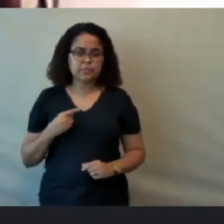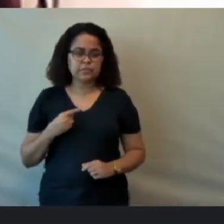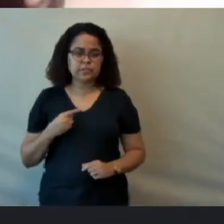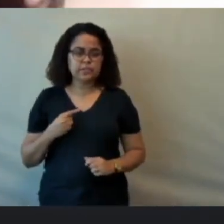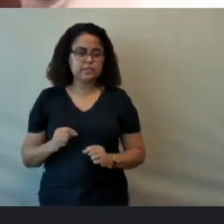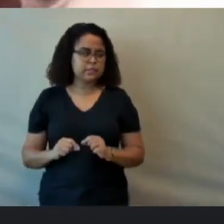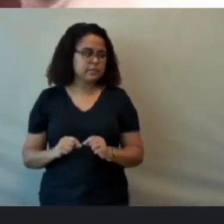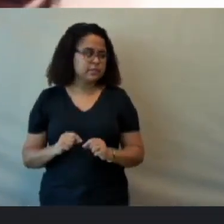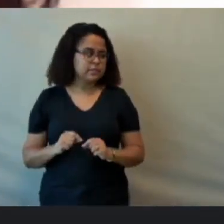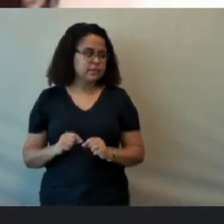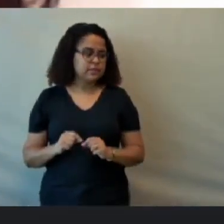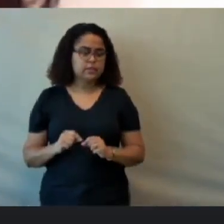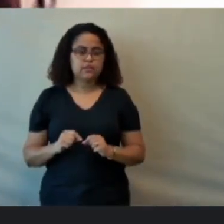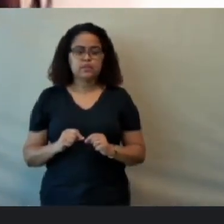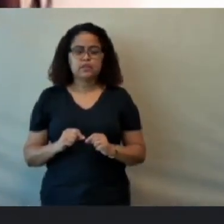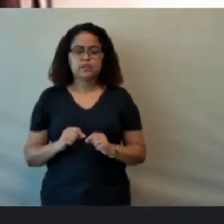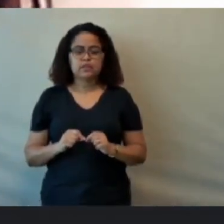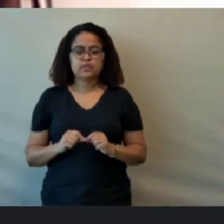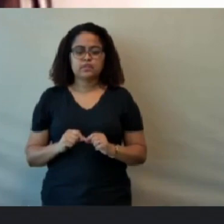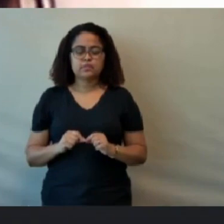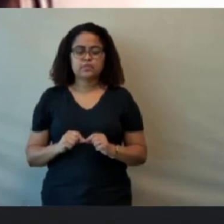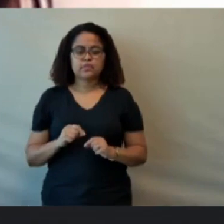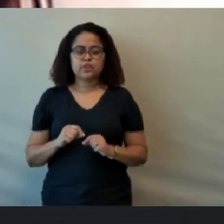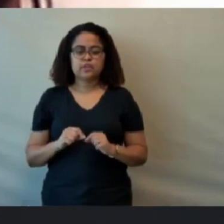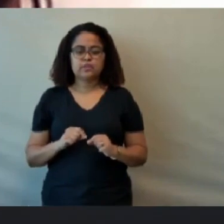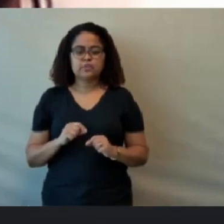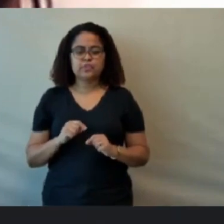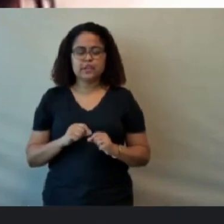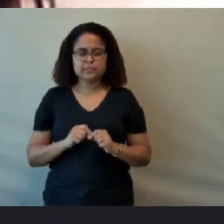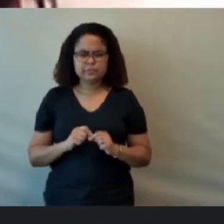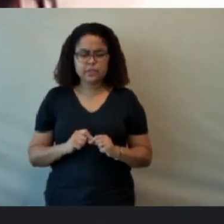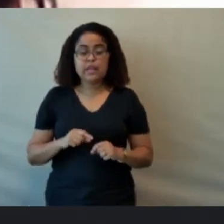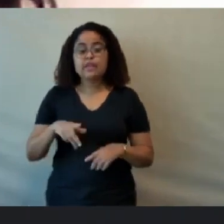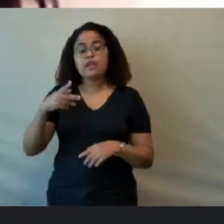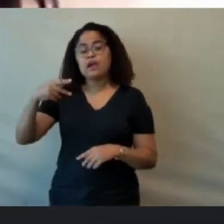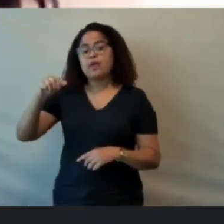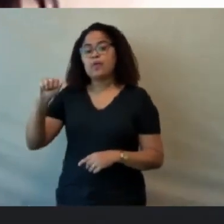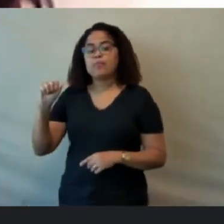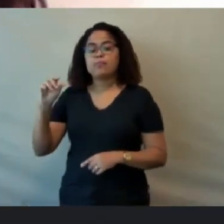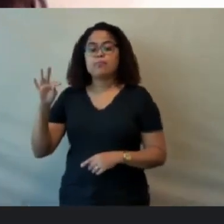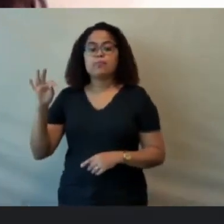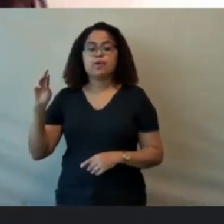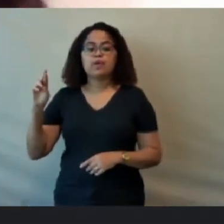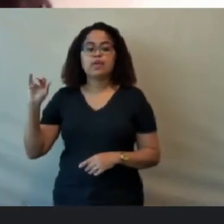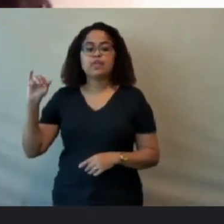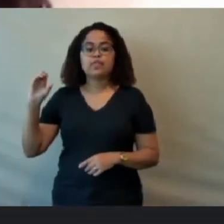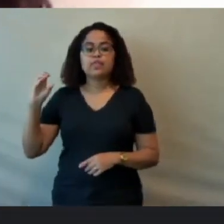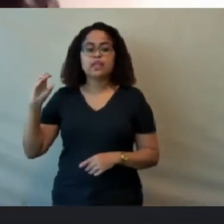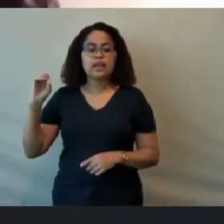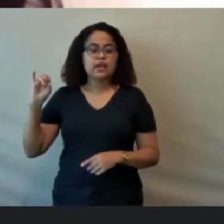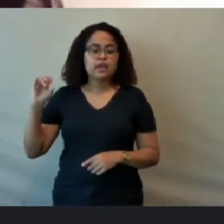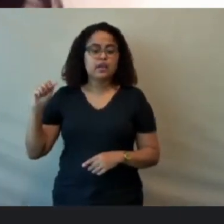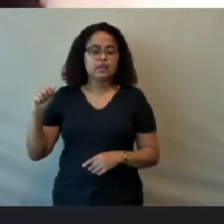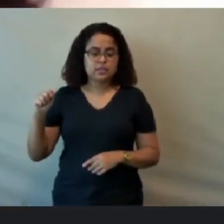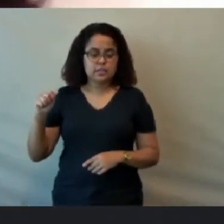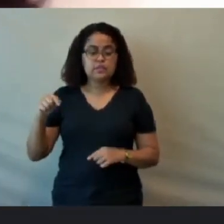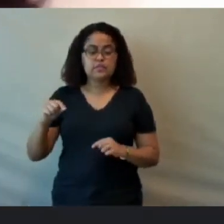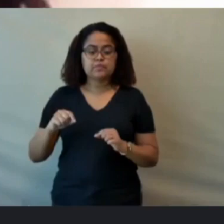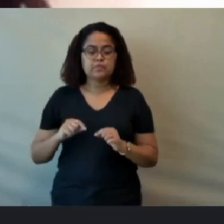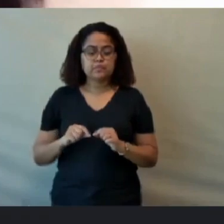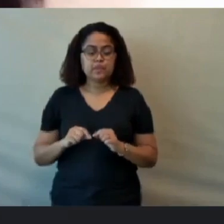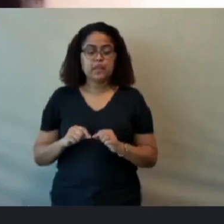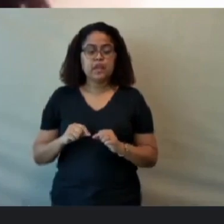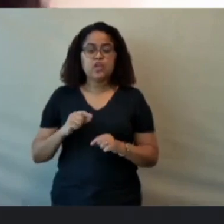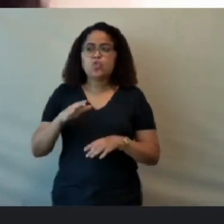políticas setoriais, na construção do que a Patrícia muito bem começou a falar, que é a política municipal do cuidado, como que a gente